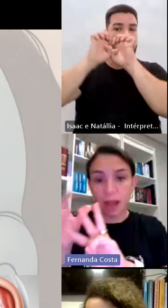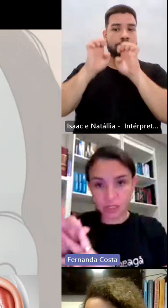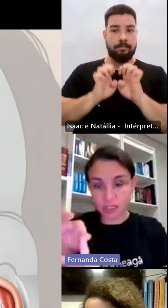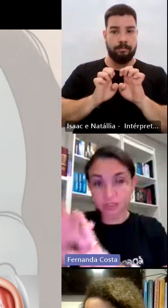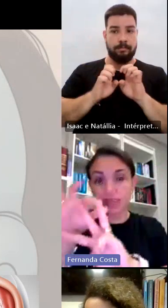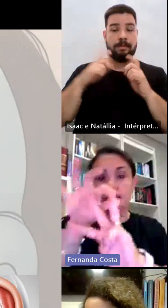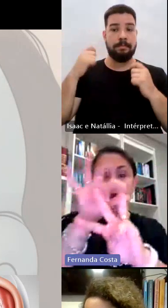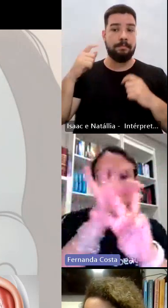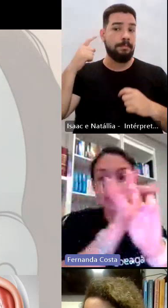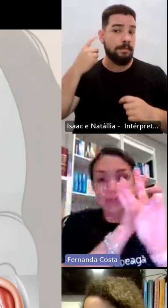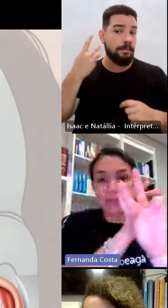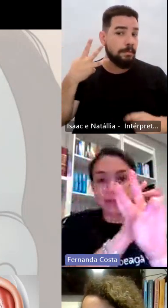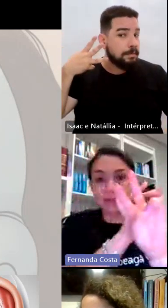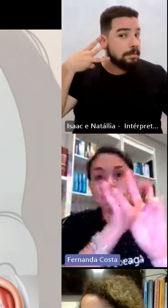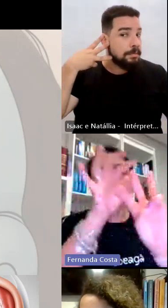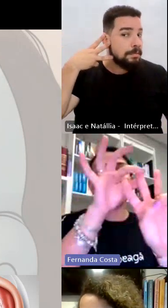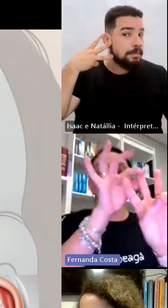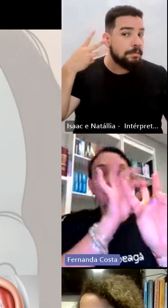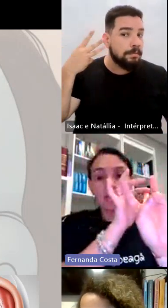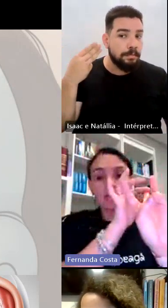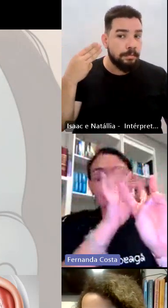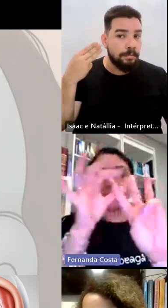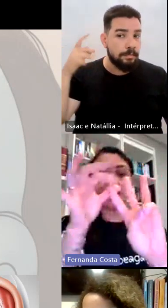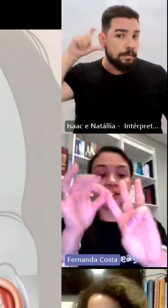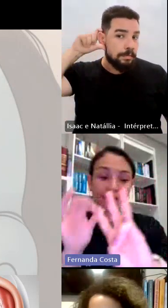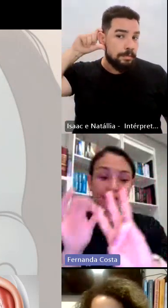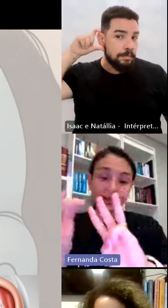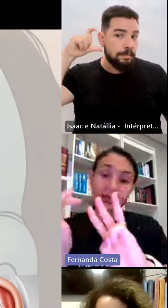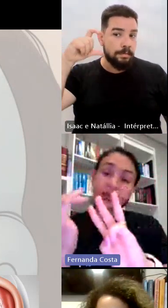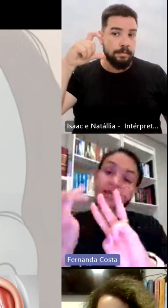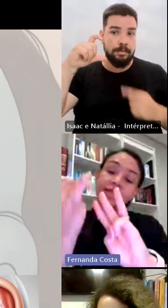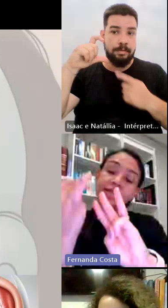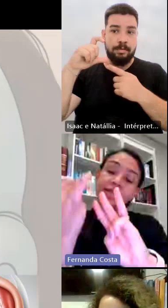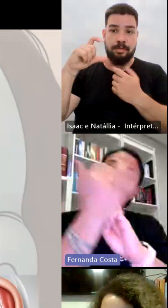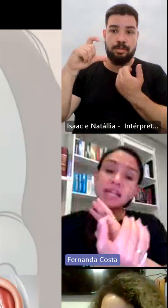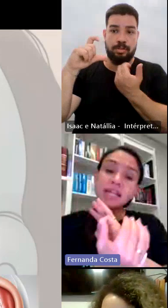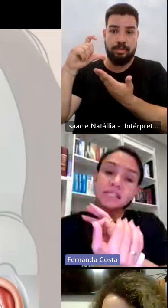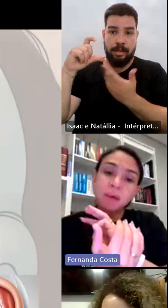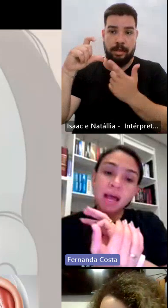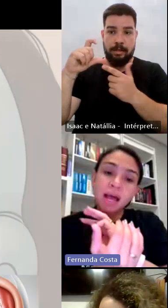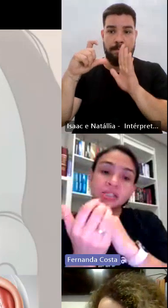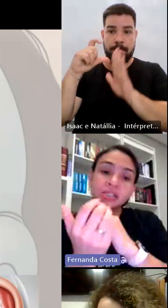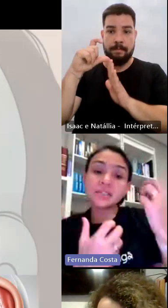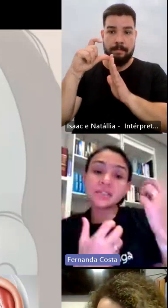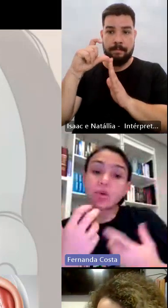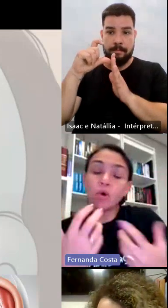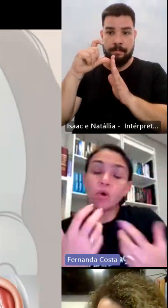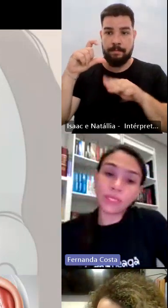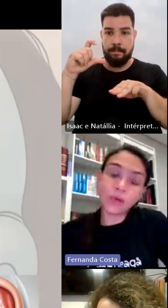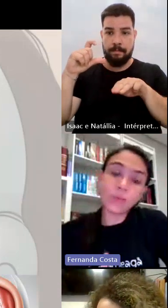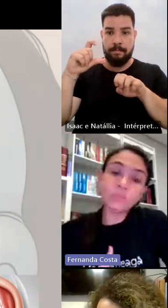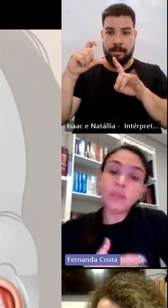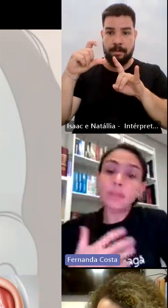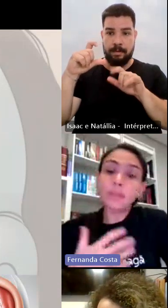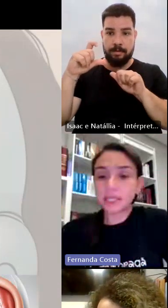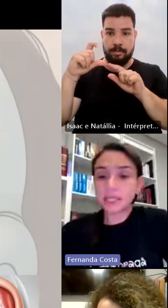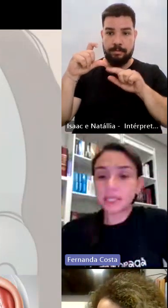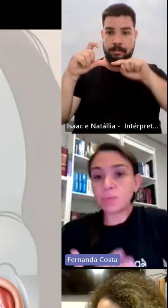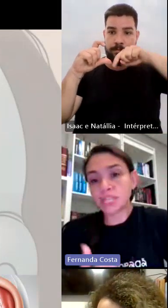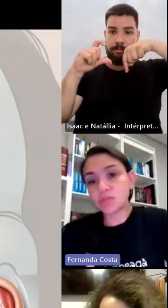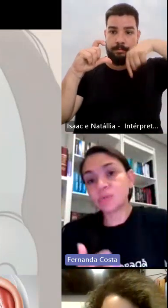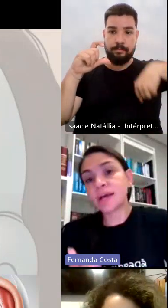3 partes: a externa, a média e a interna. E que essas 3 partes, elas se comunicam